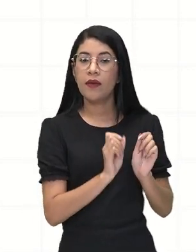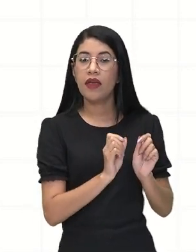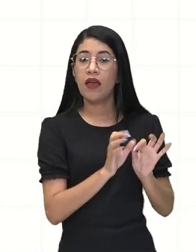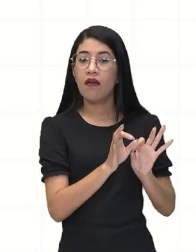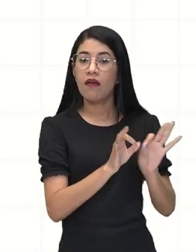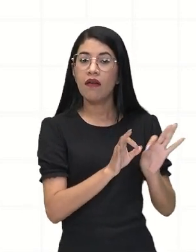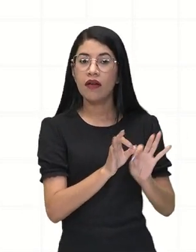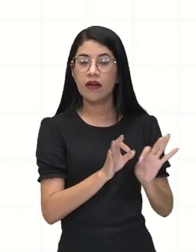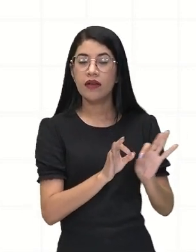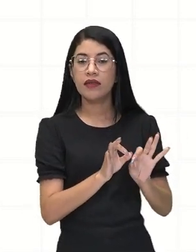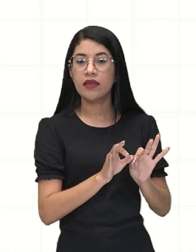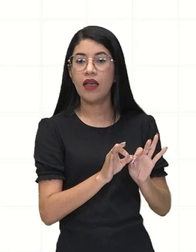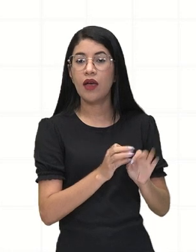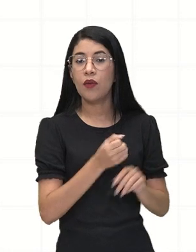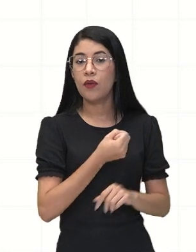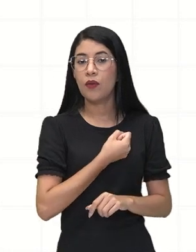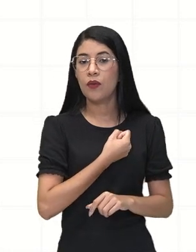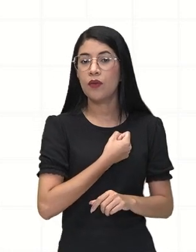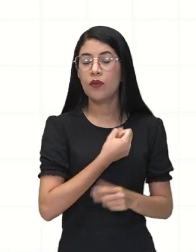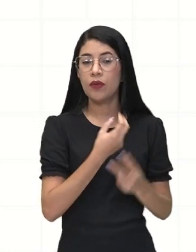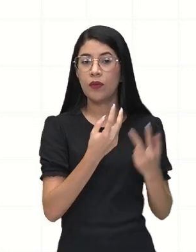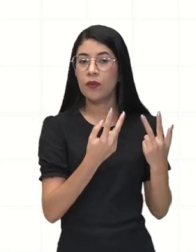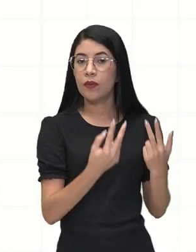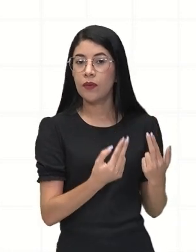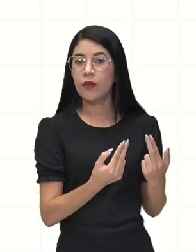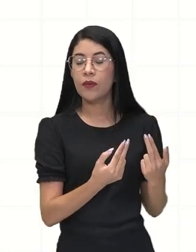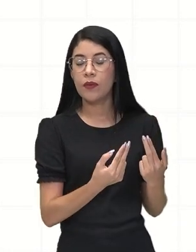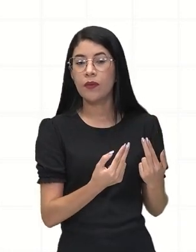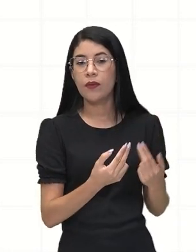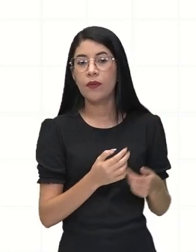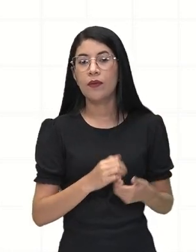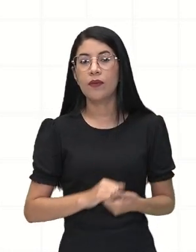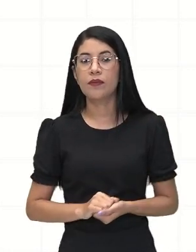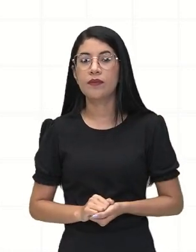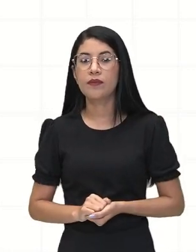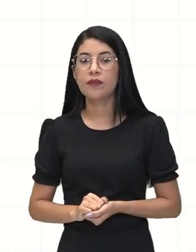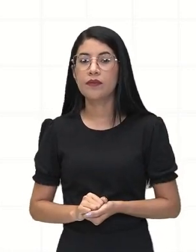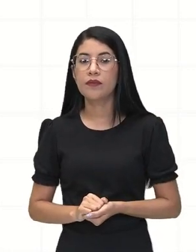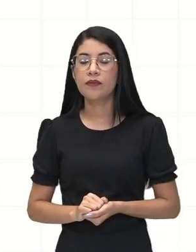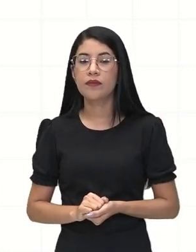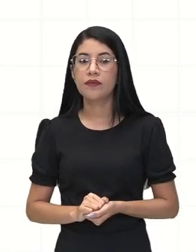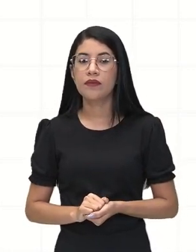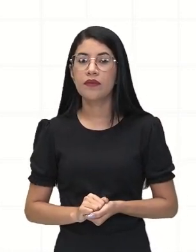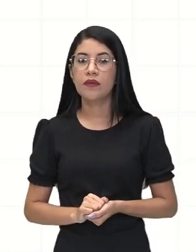agrupar termos que possuem fator comum. Então,